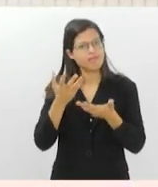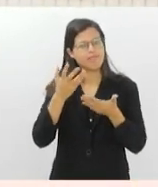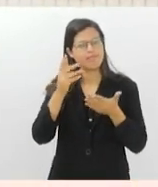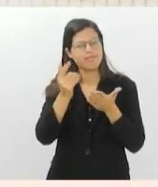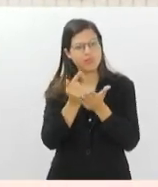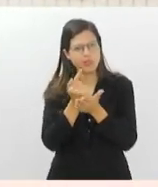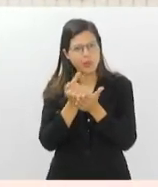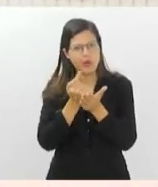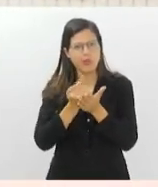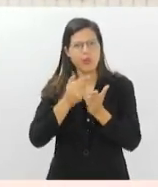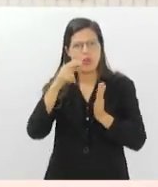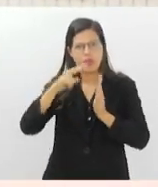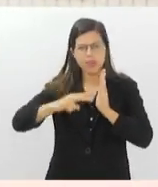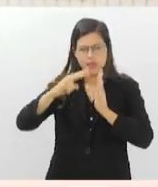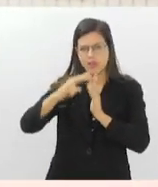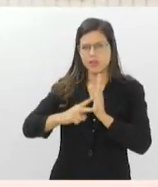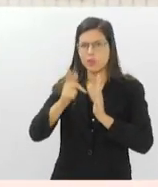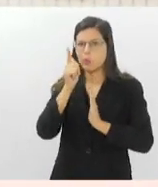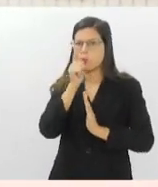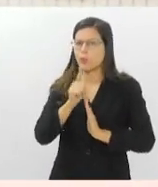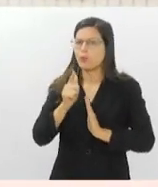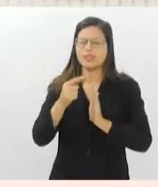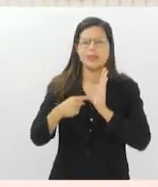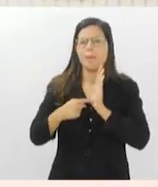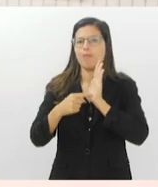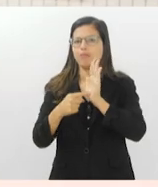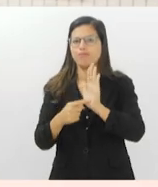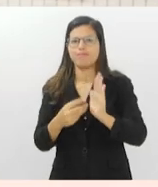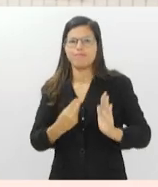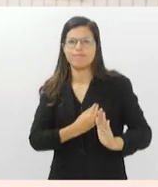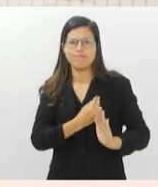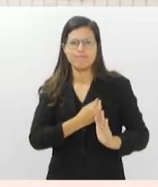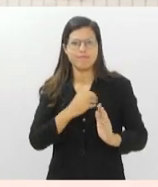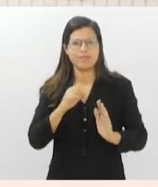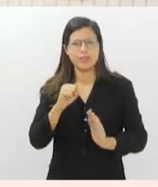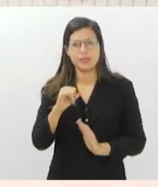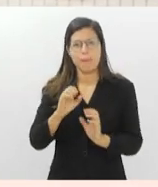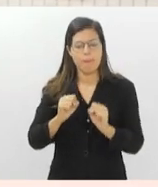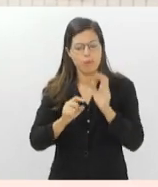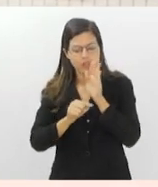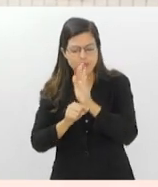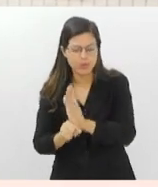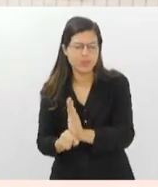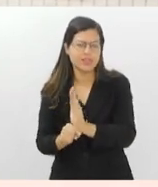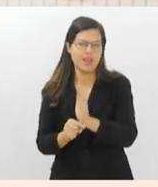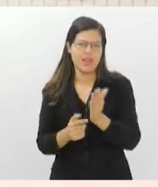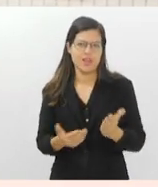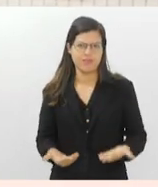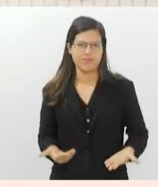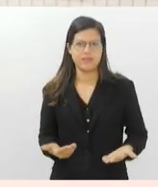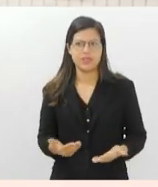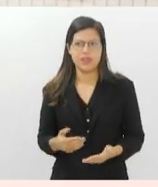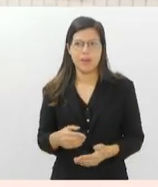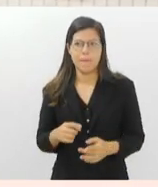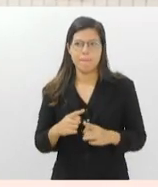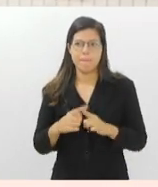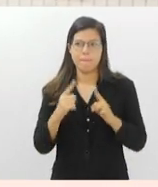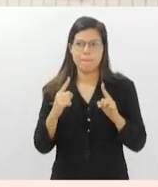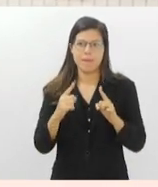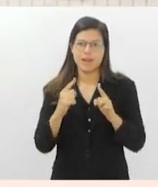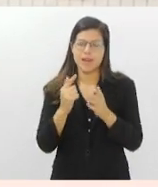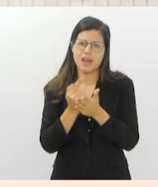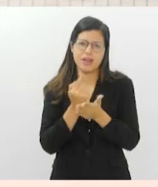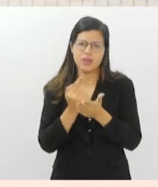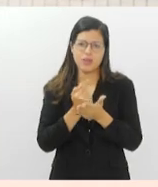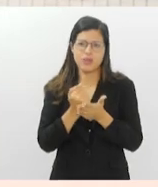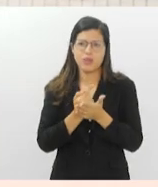que você consiga transmitir o que você viveu, se aquilo pode ajudar alguém, né? Agora, ser um best-seller não é garantia, não